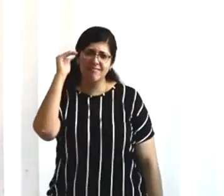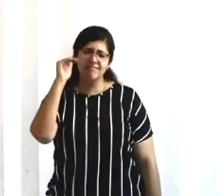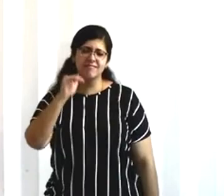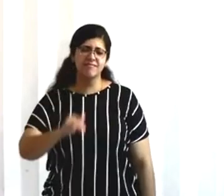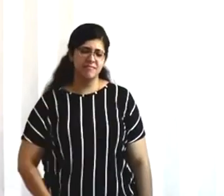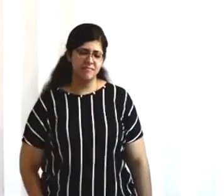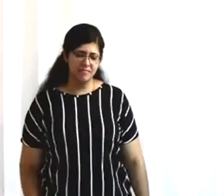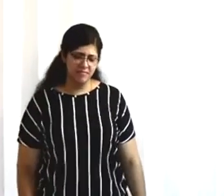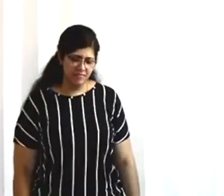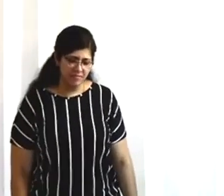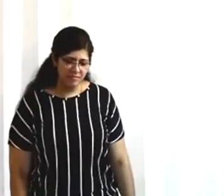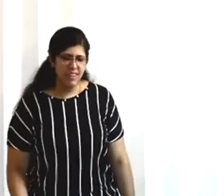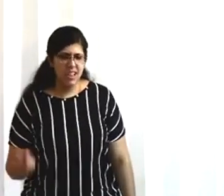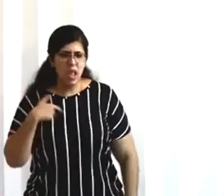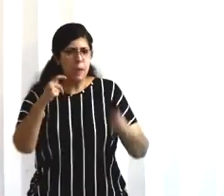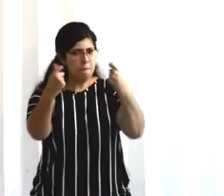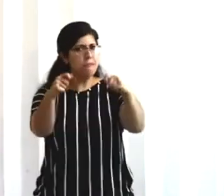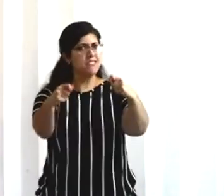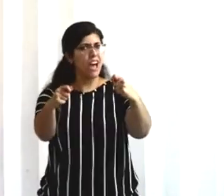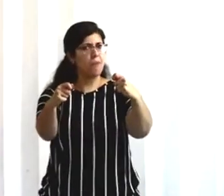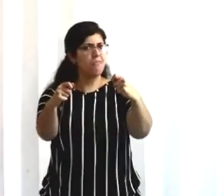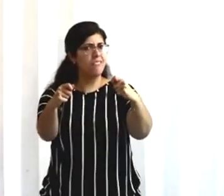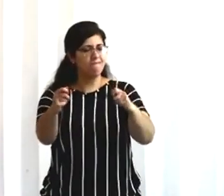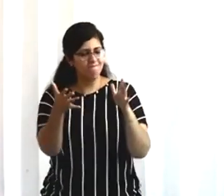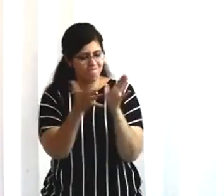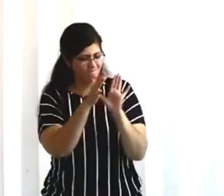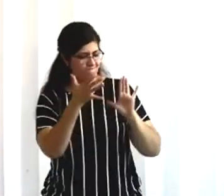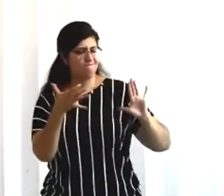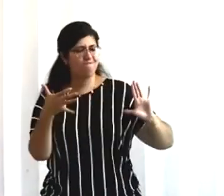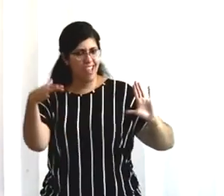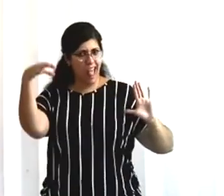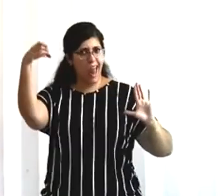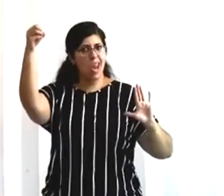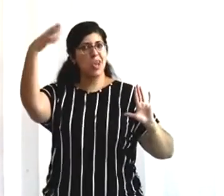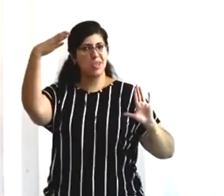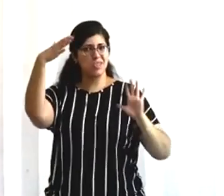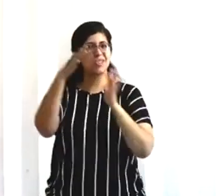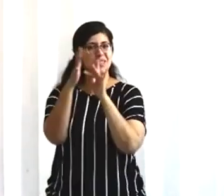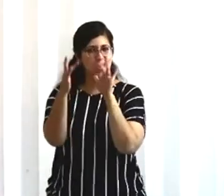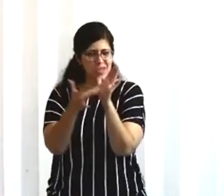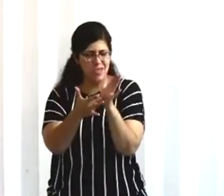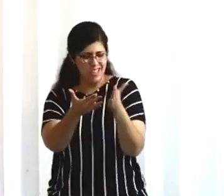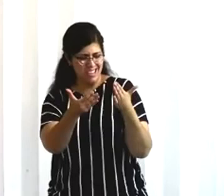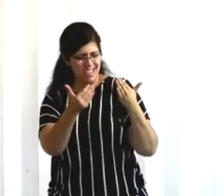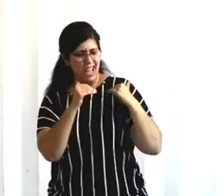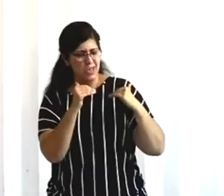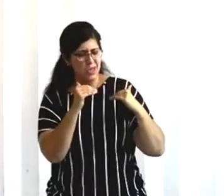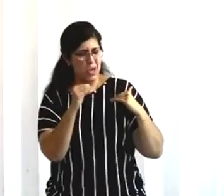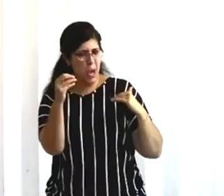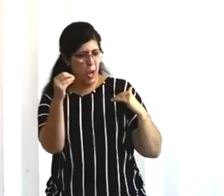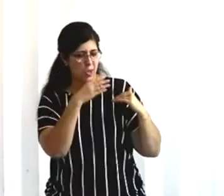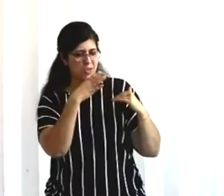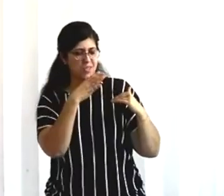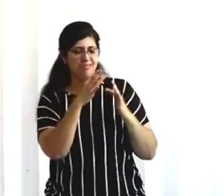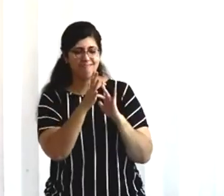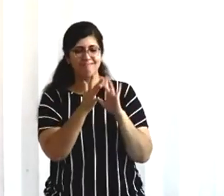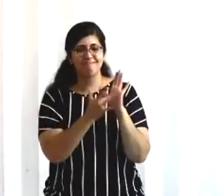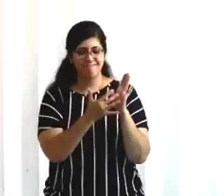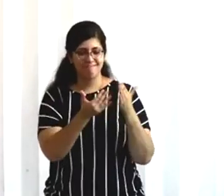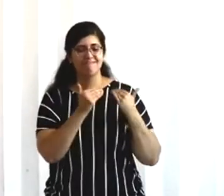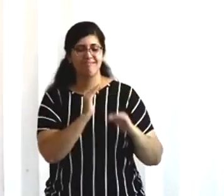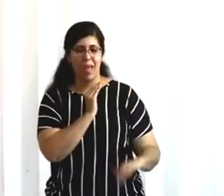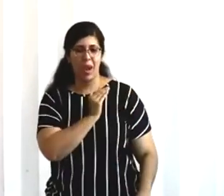Então nós temos que irradiar essa luz. Só que isso só será possível se essa luz, que é a verdade,